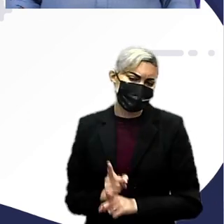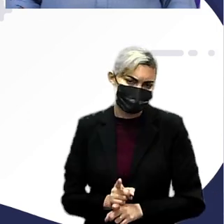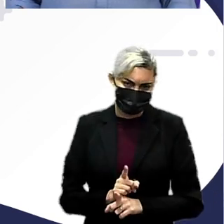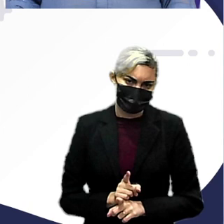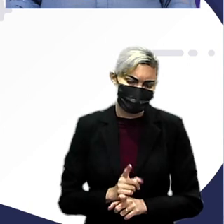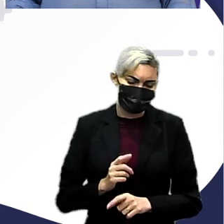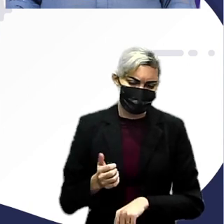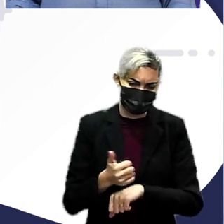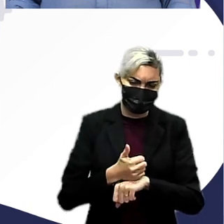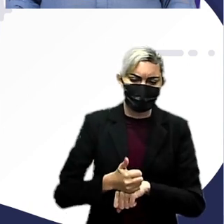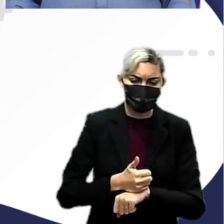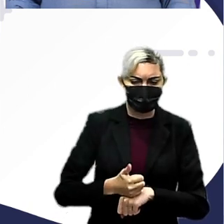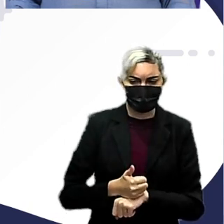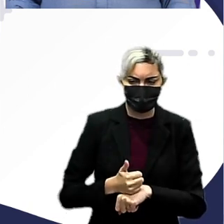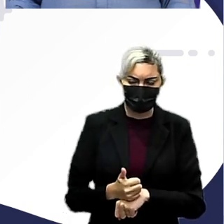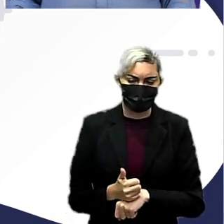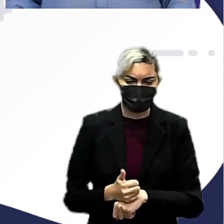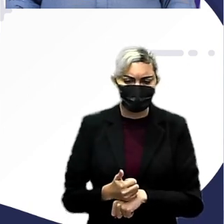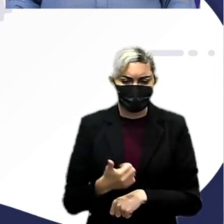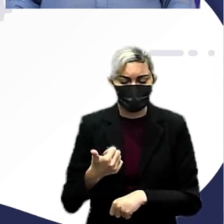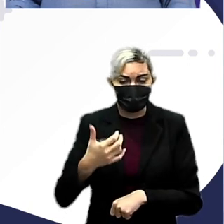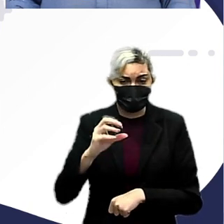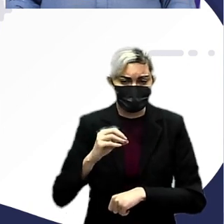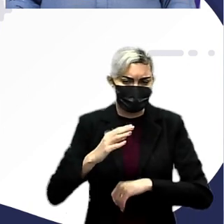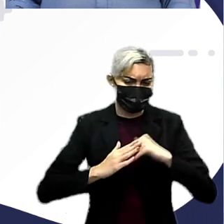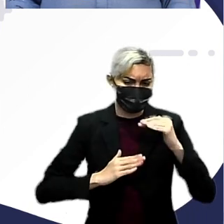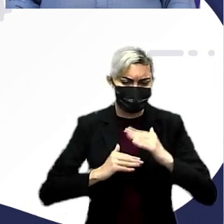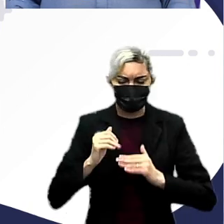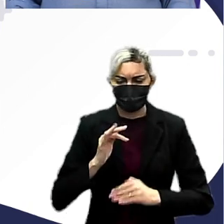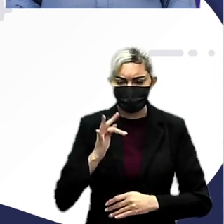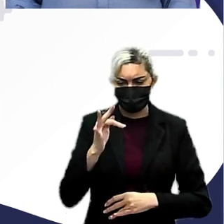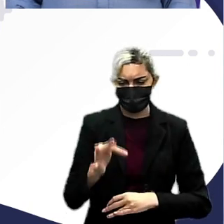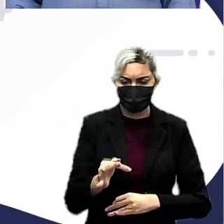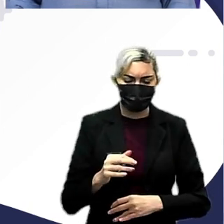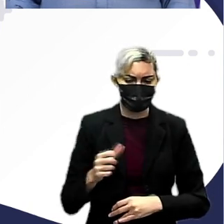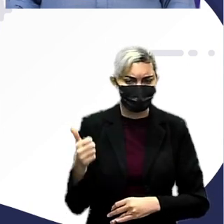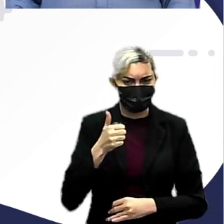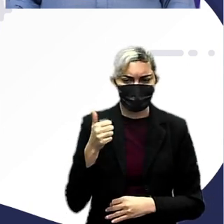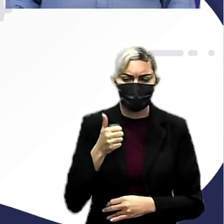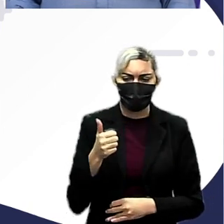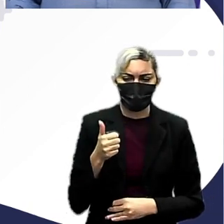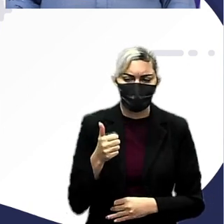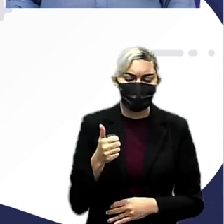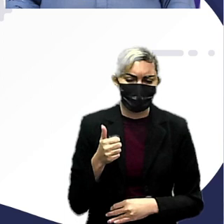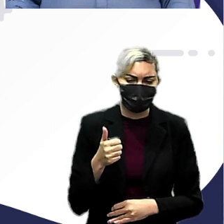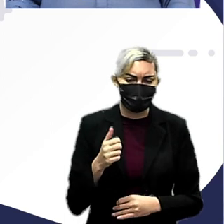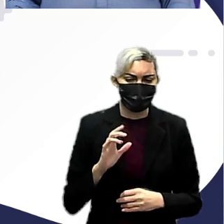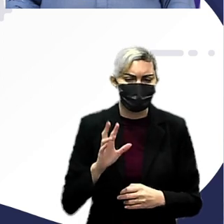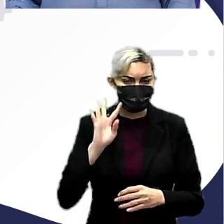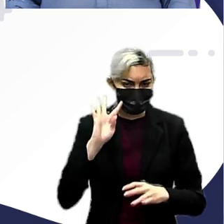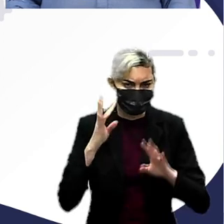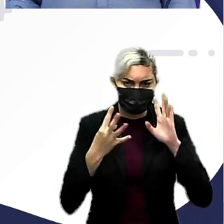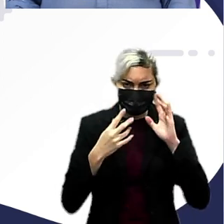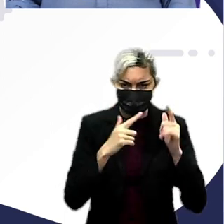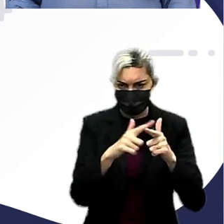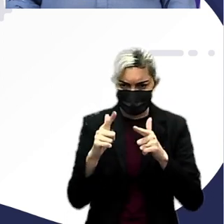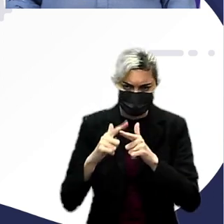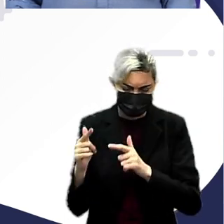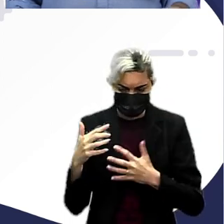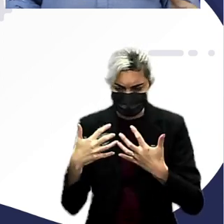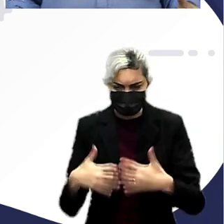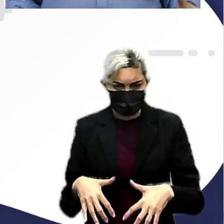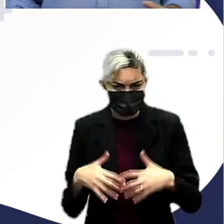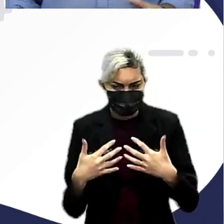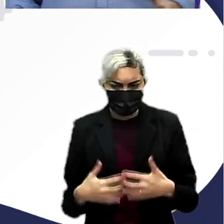para os profissionais. Então aí, 10 habilidades do futuro. A primeira é resolução de problemas complexos. Está